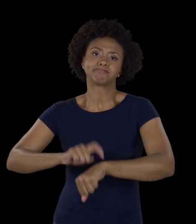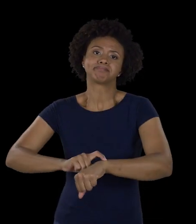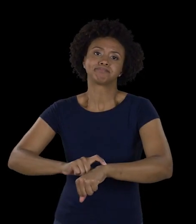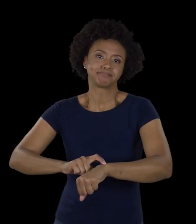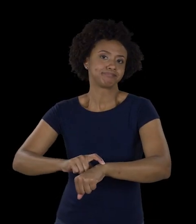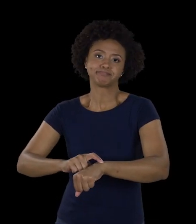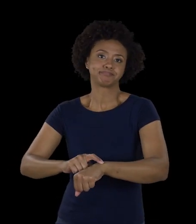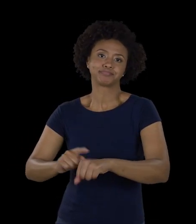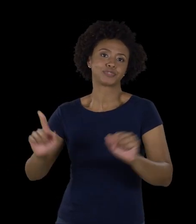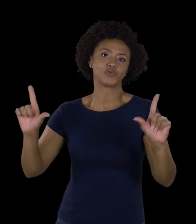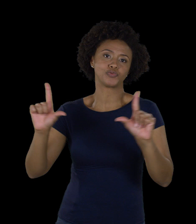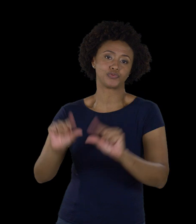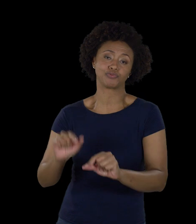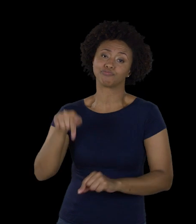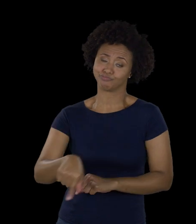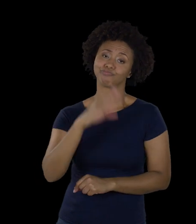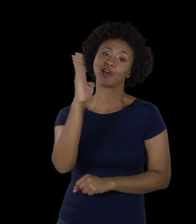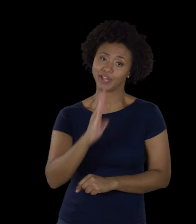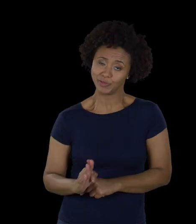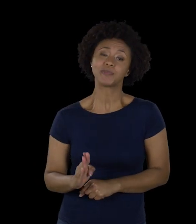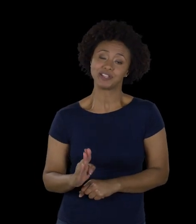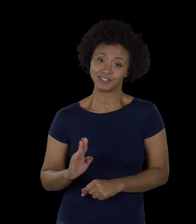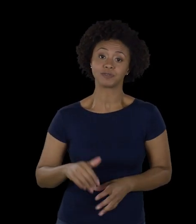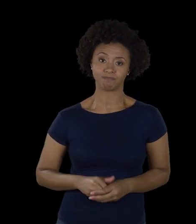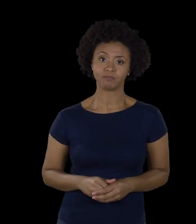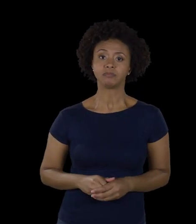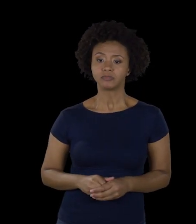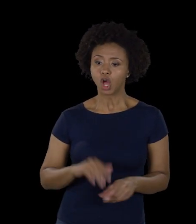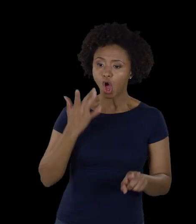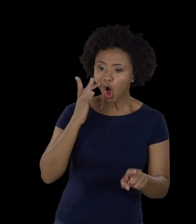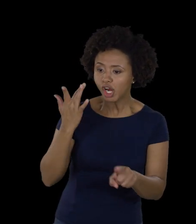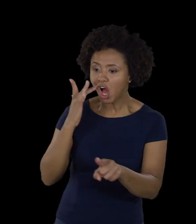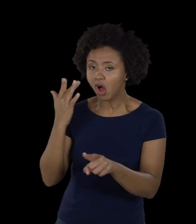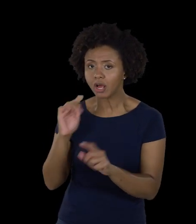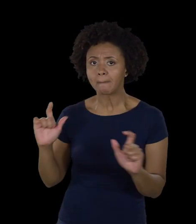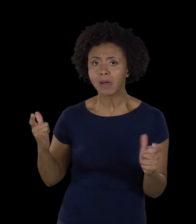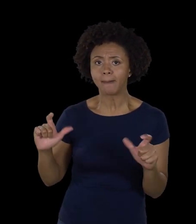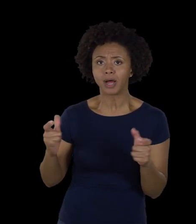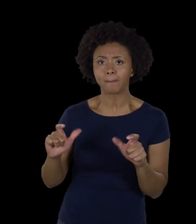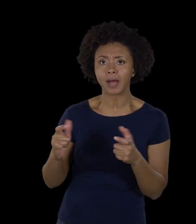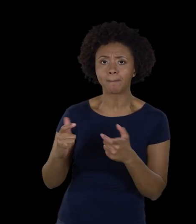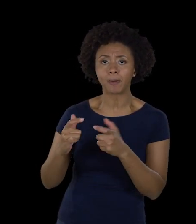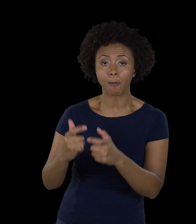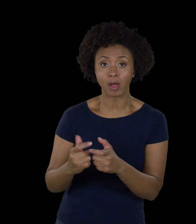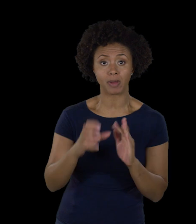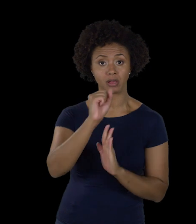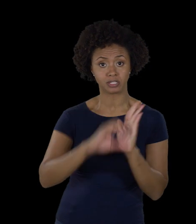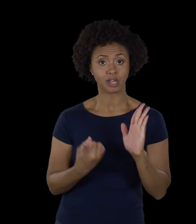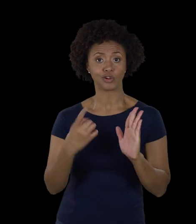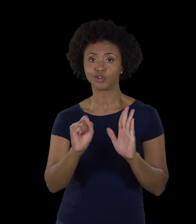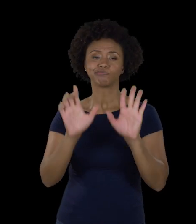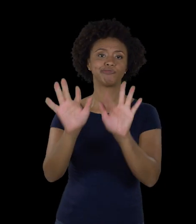mote da economia, e no Brasil não foi diferente nesse período. As jazidas de ouro foram se esgotando até o final do século XVIII, e